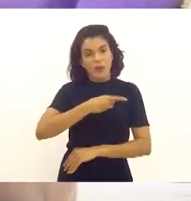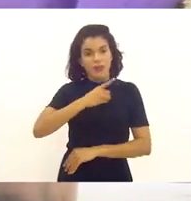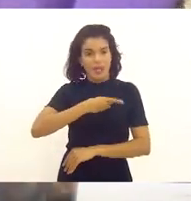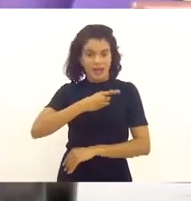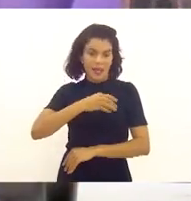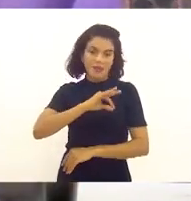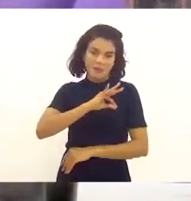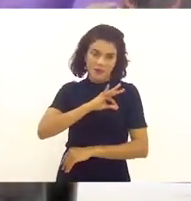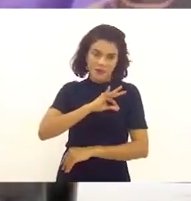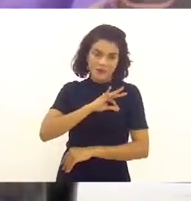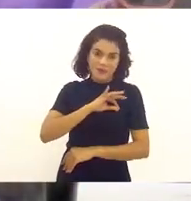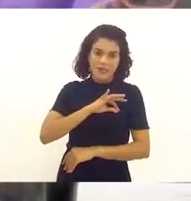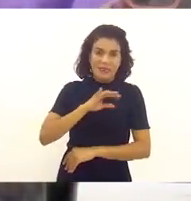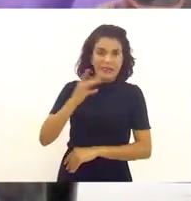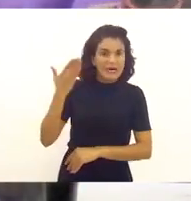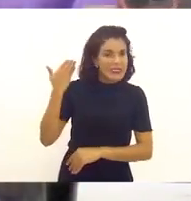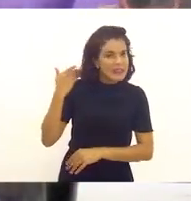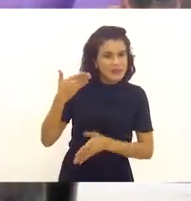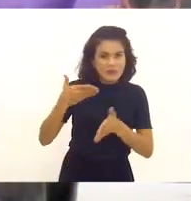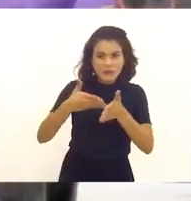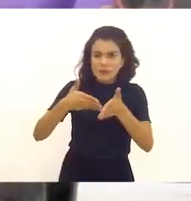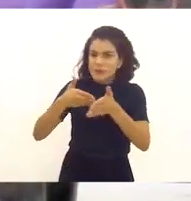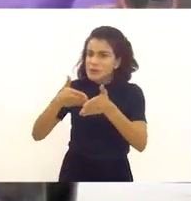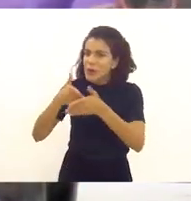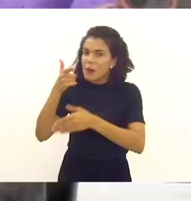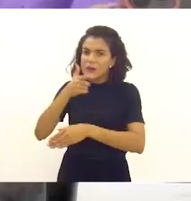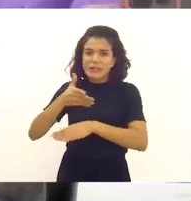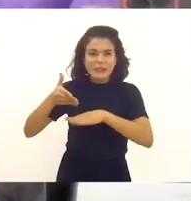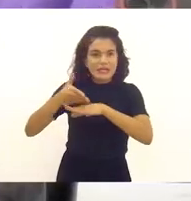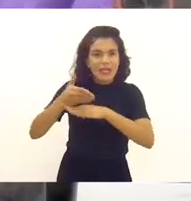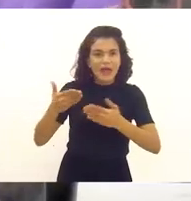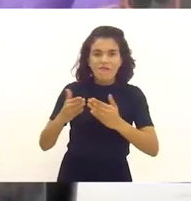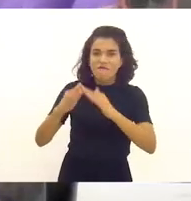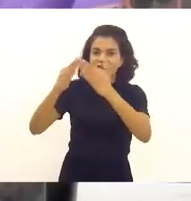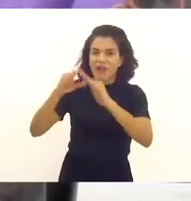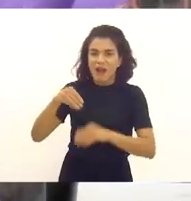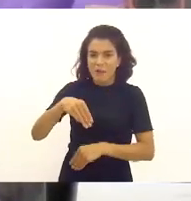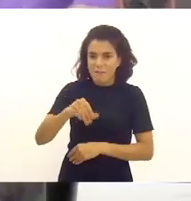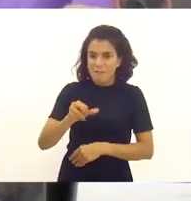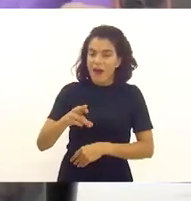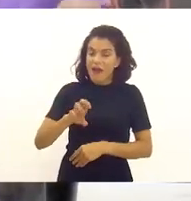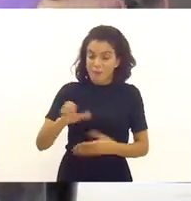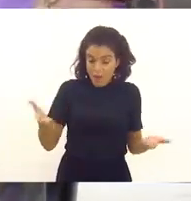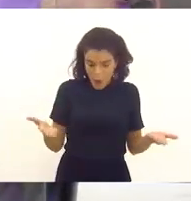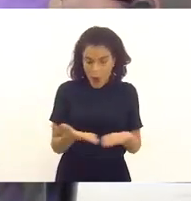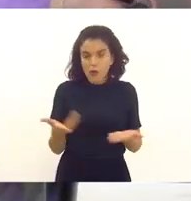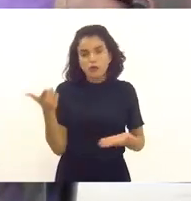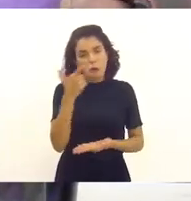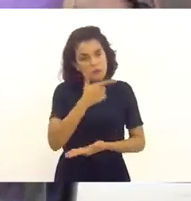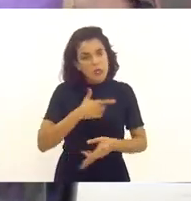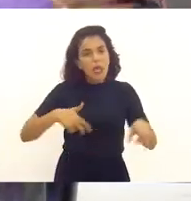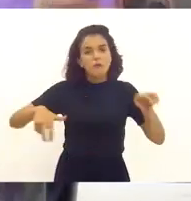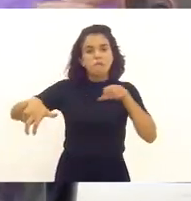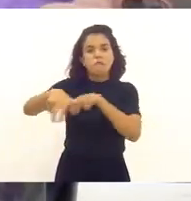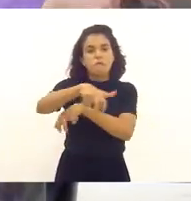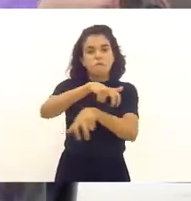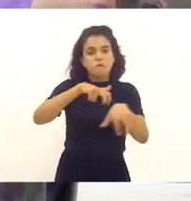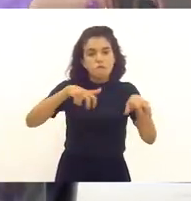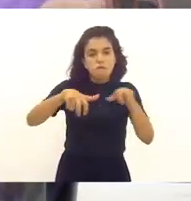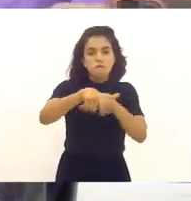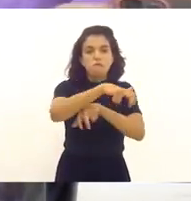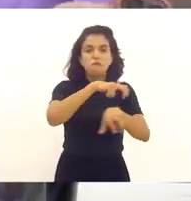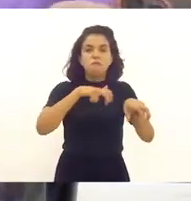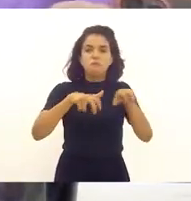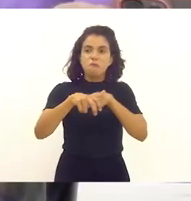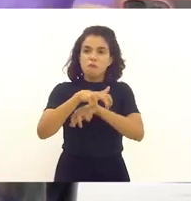era dificilmente eu tinha acesso a Favela da Maré mas hoje a gente consegue circular bem e tem acesso